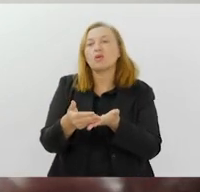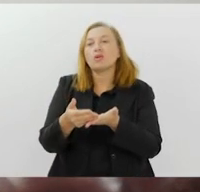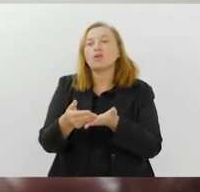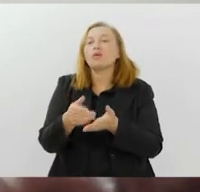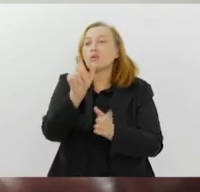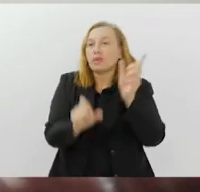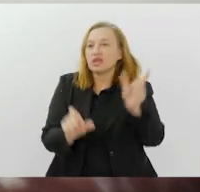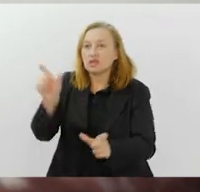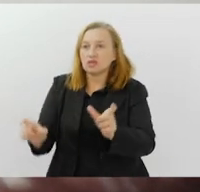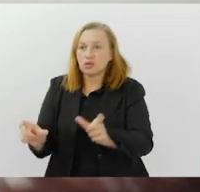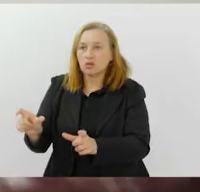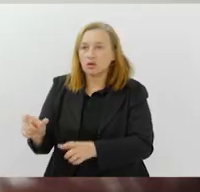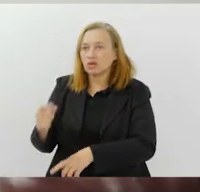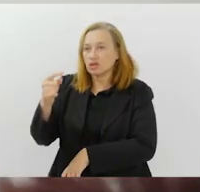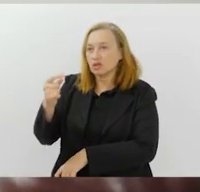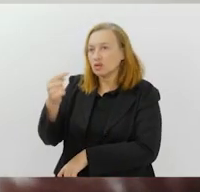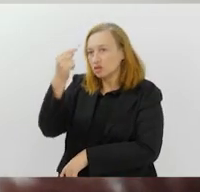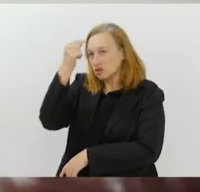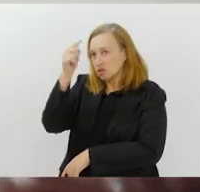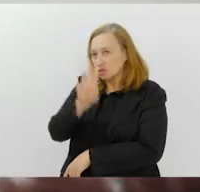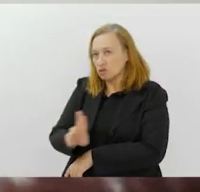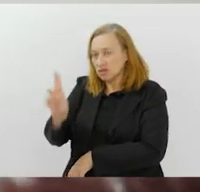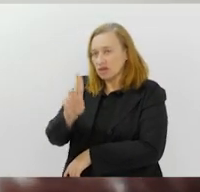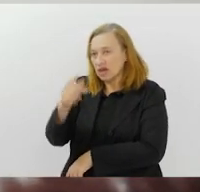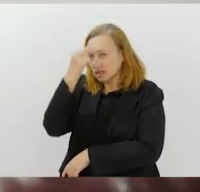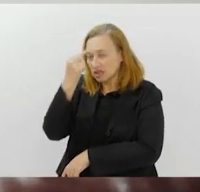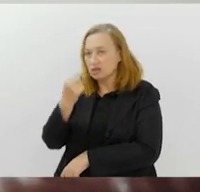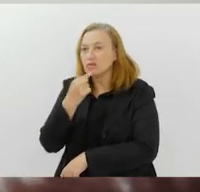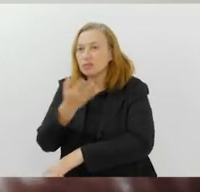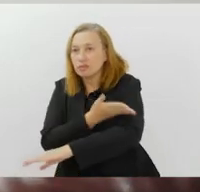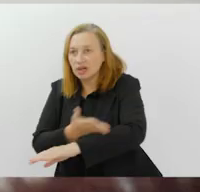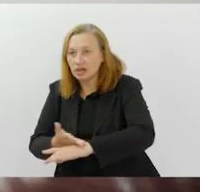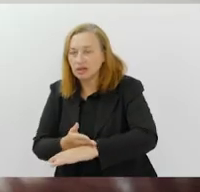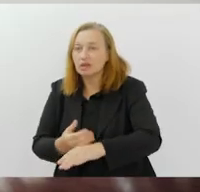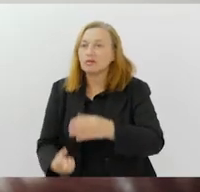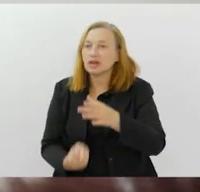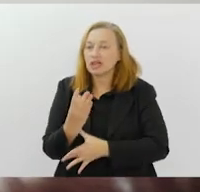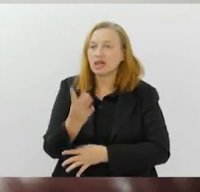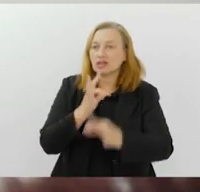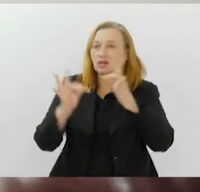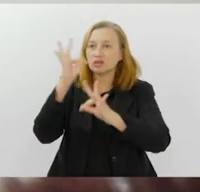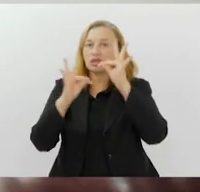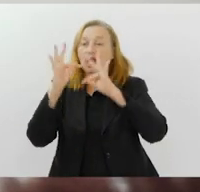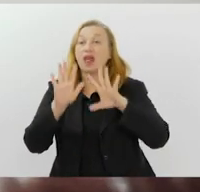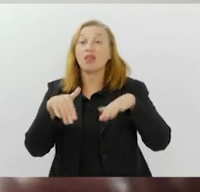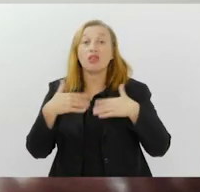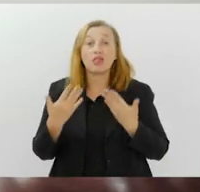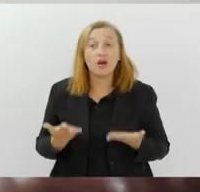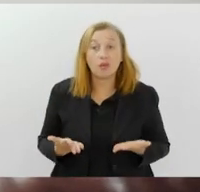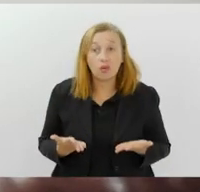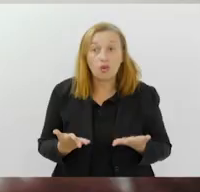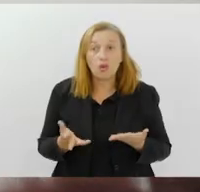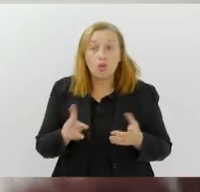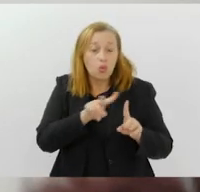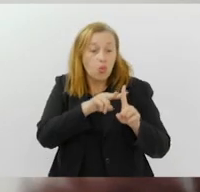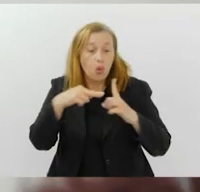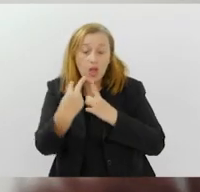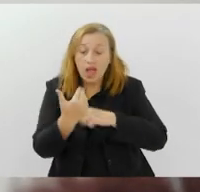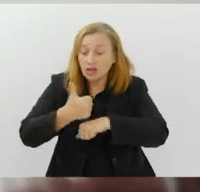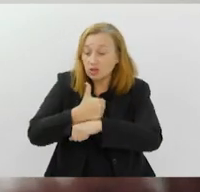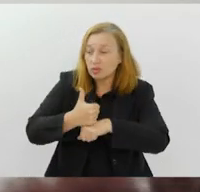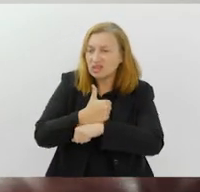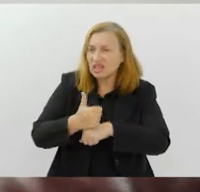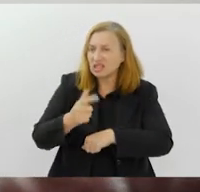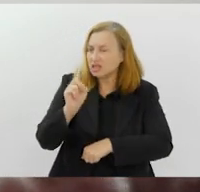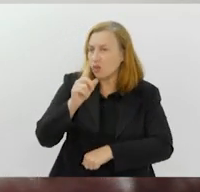imagens de pessoas brancas que foram para poder construir essa tecnologia ou seja o olhar do profissional não é